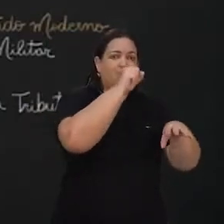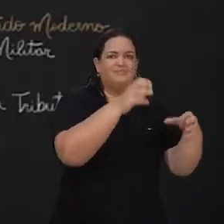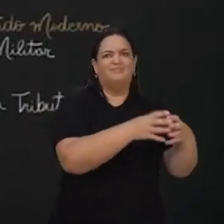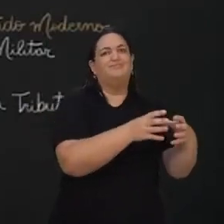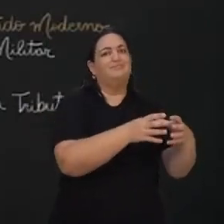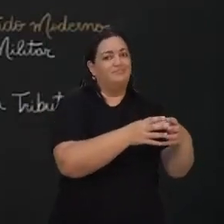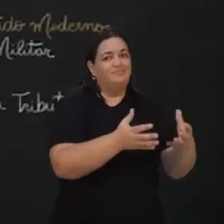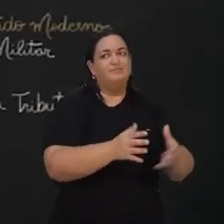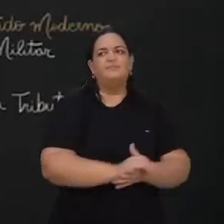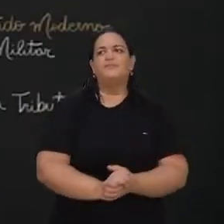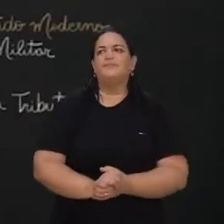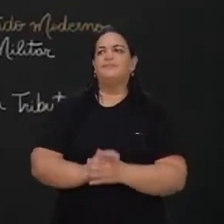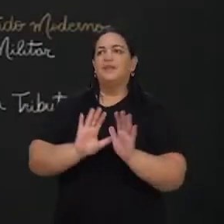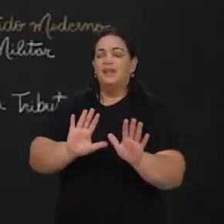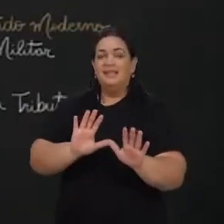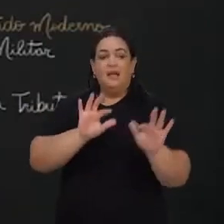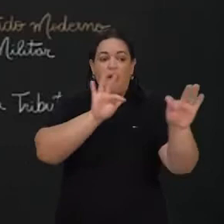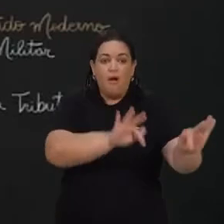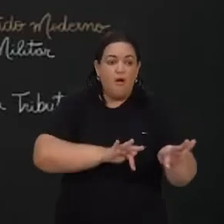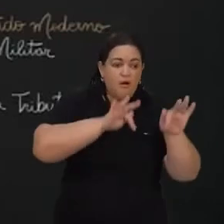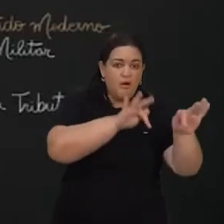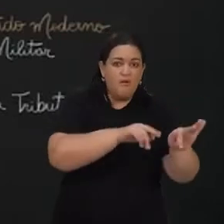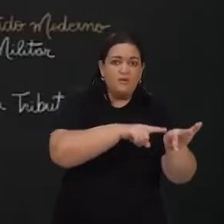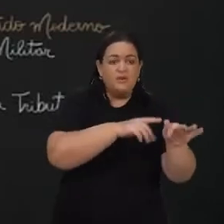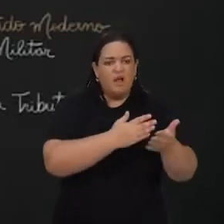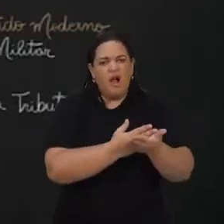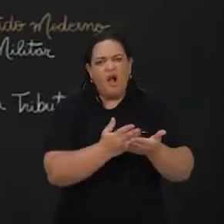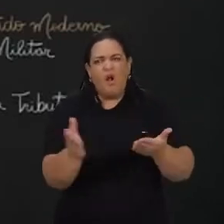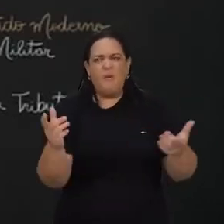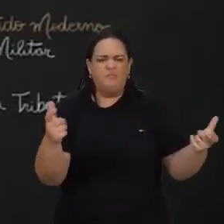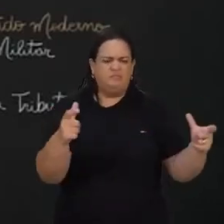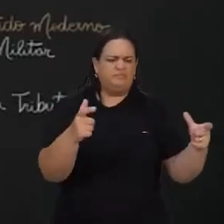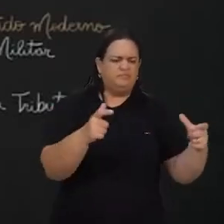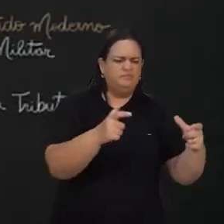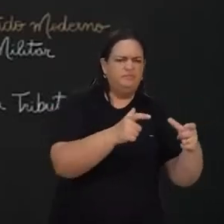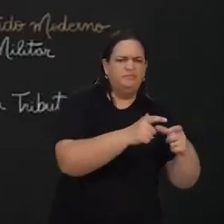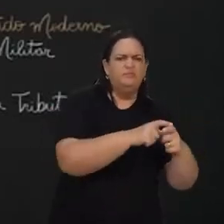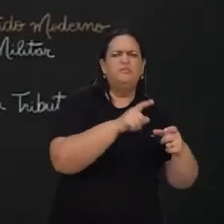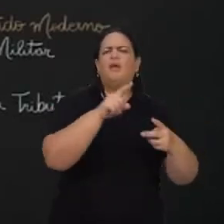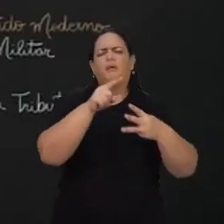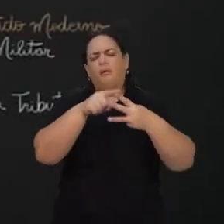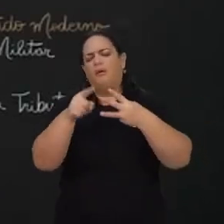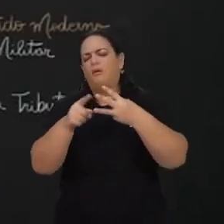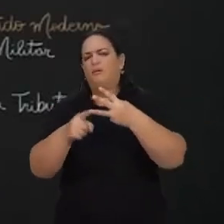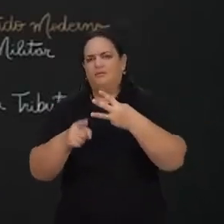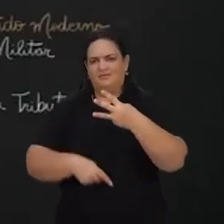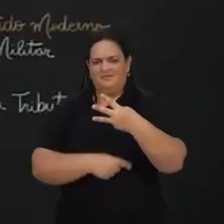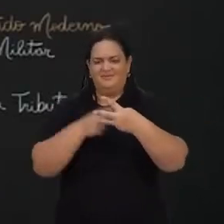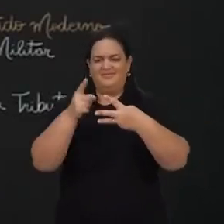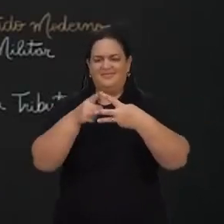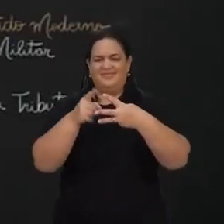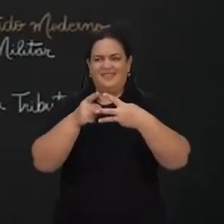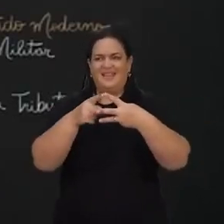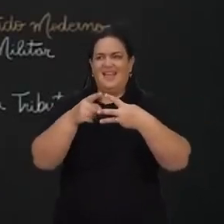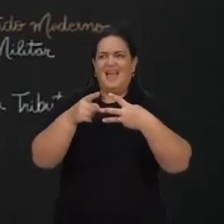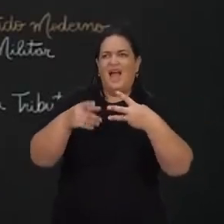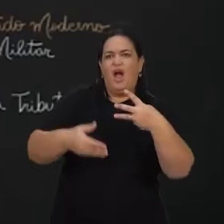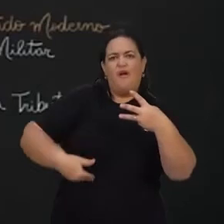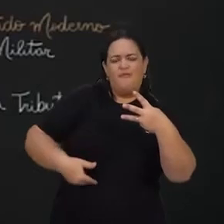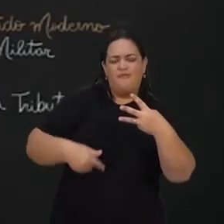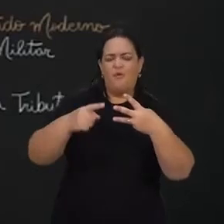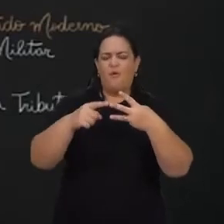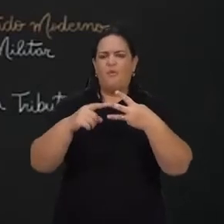Esse feudalismo, ele entra em crise basicamente por três coisas. Por conta da fome, da realização das